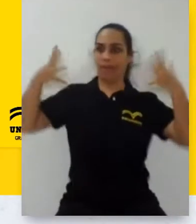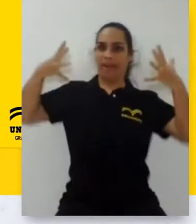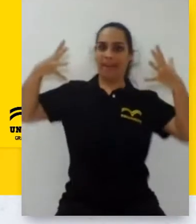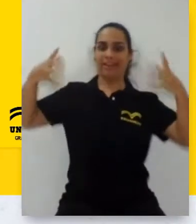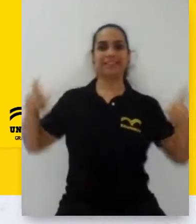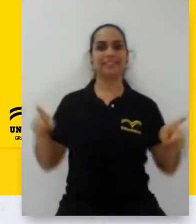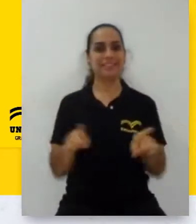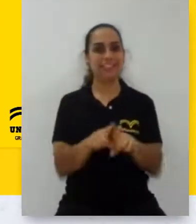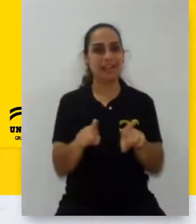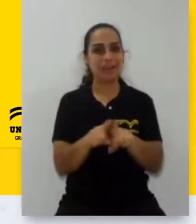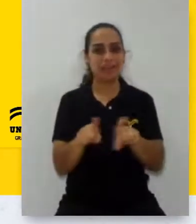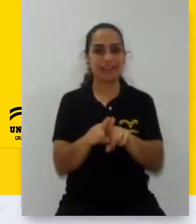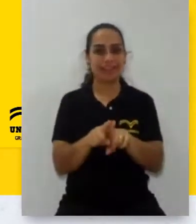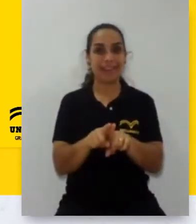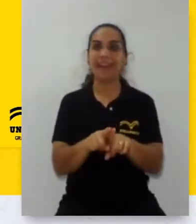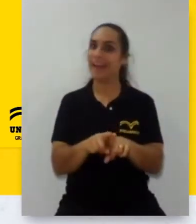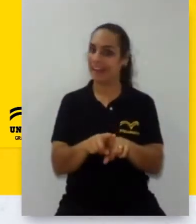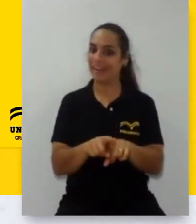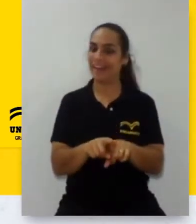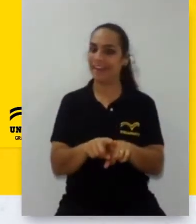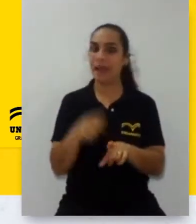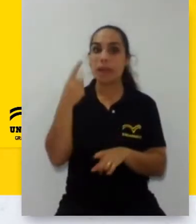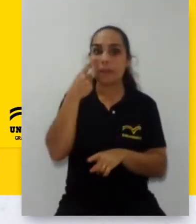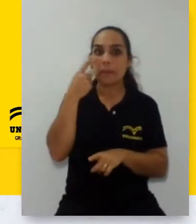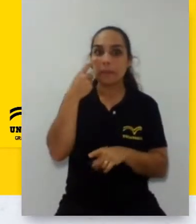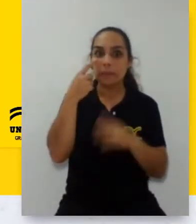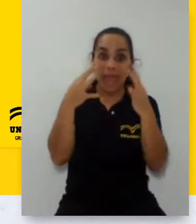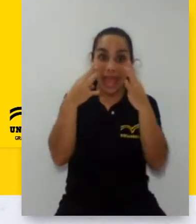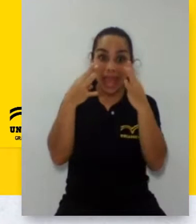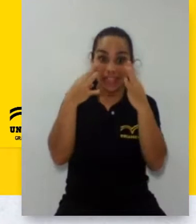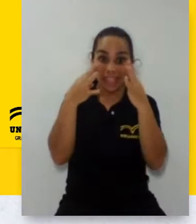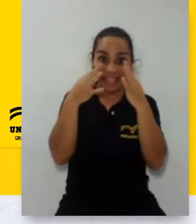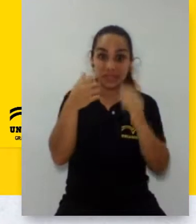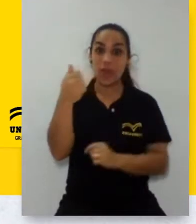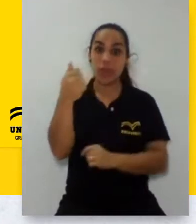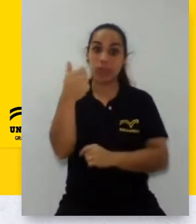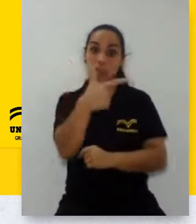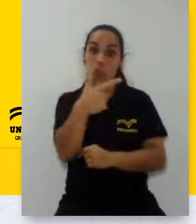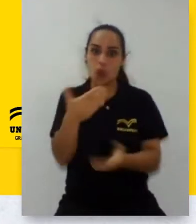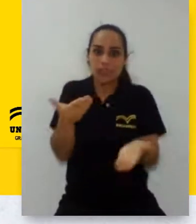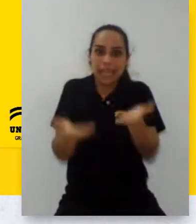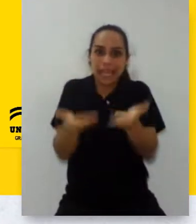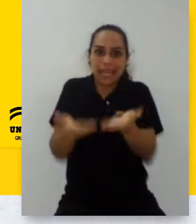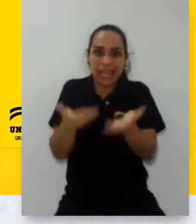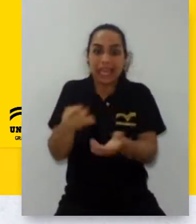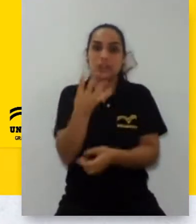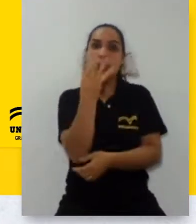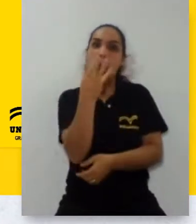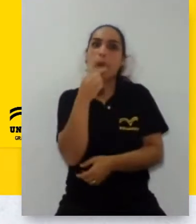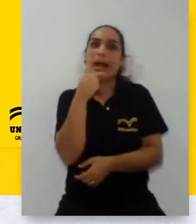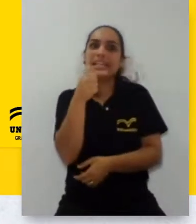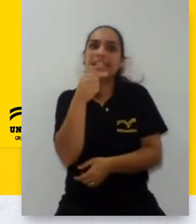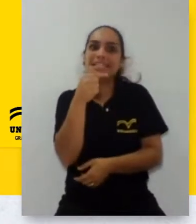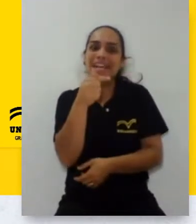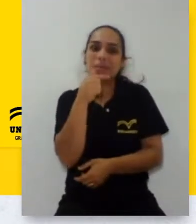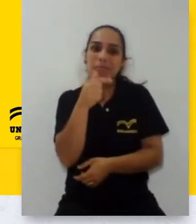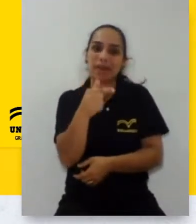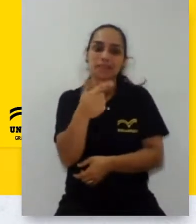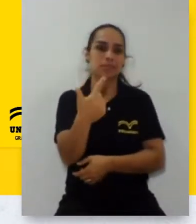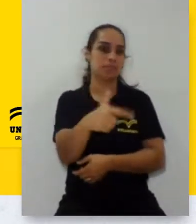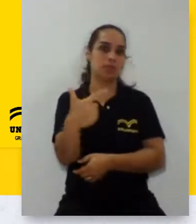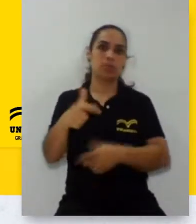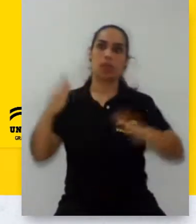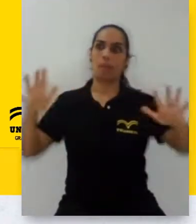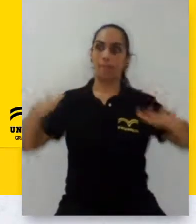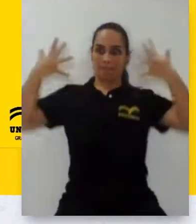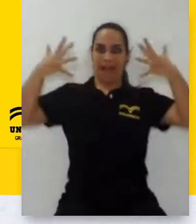em 4 semanas, é sempre 12 quilos em 4 semanas, né? Eu não sei por quê, não sei de onde tiraram isso. Mas não existe milagre, pessoal. O que